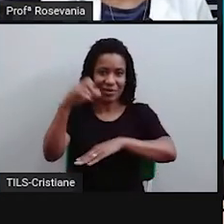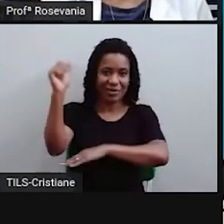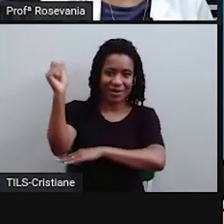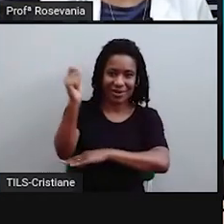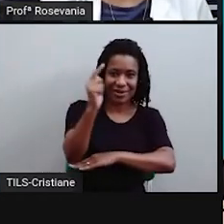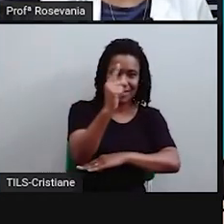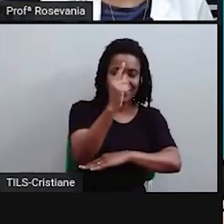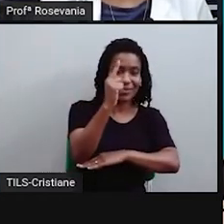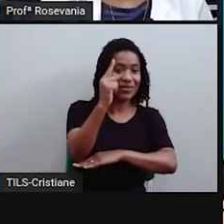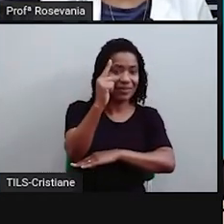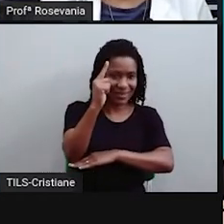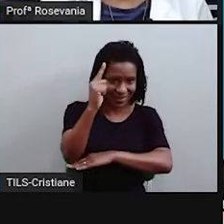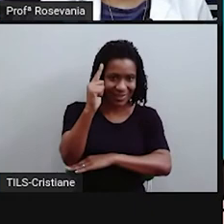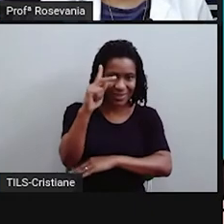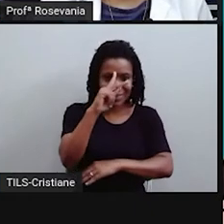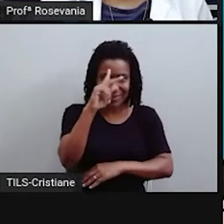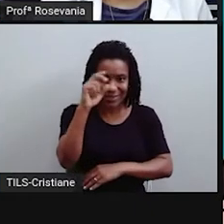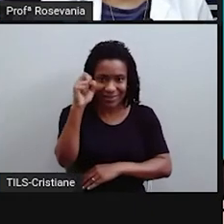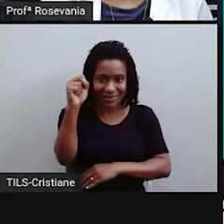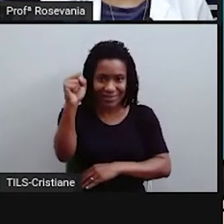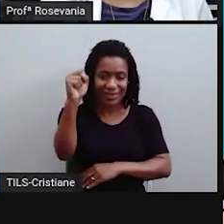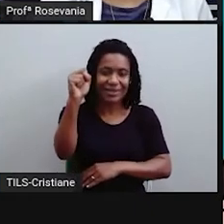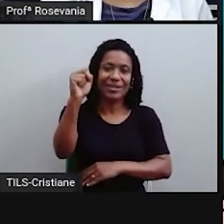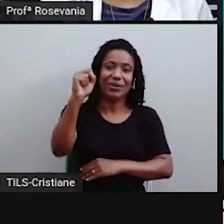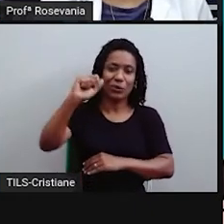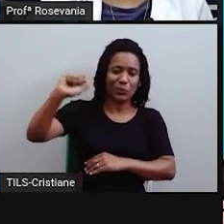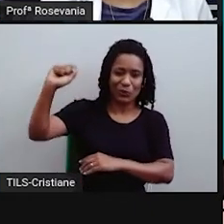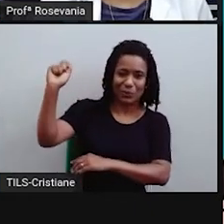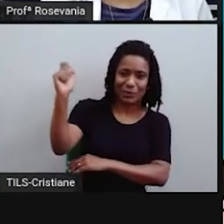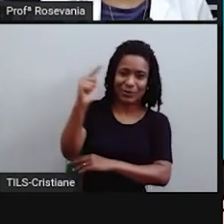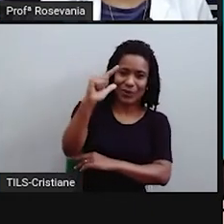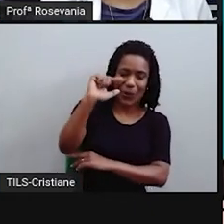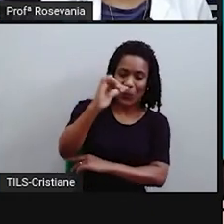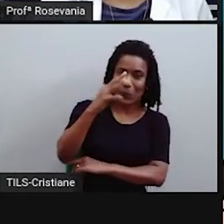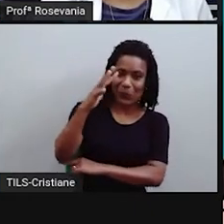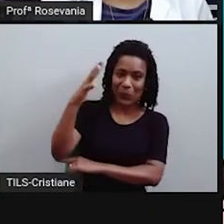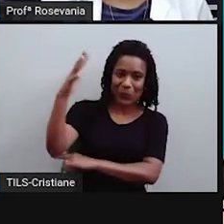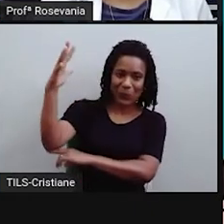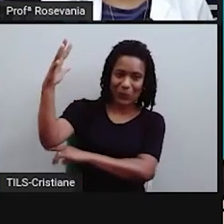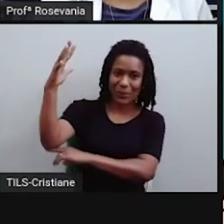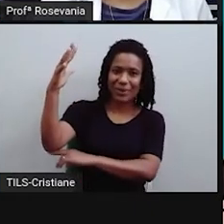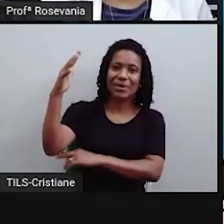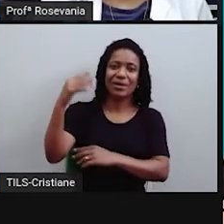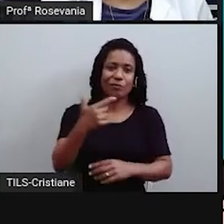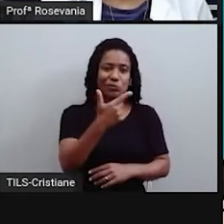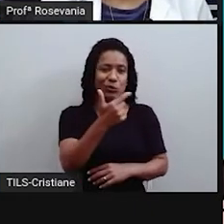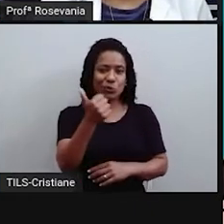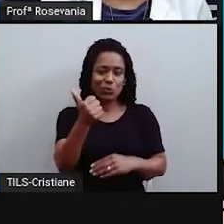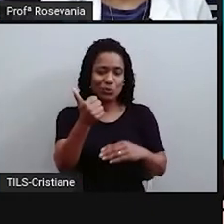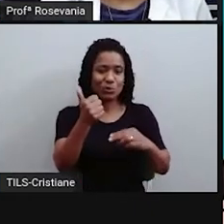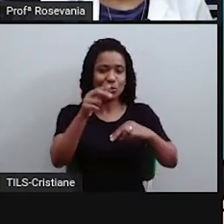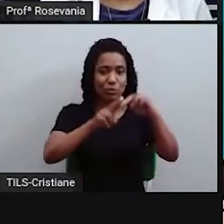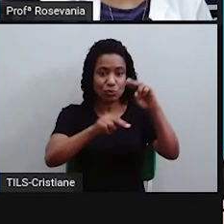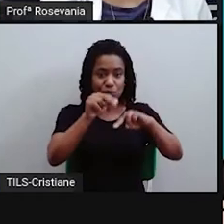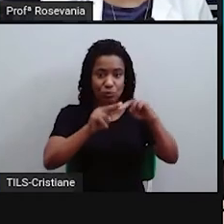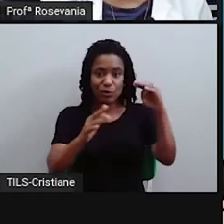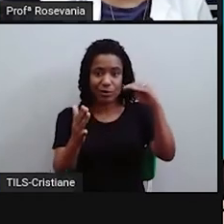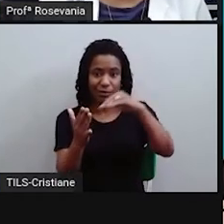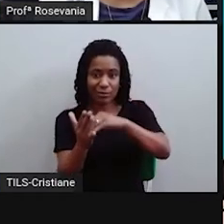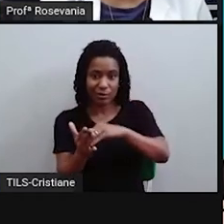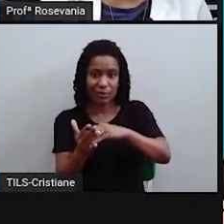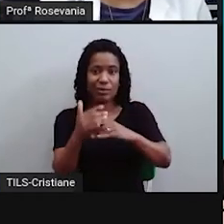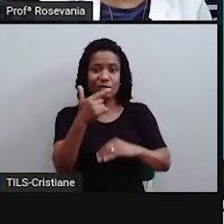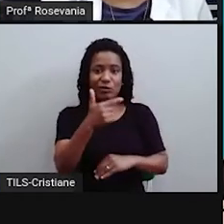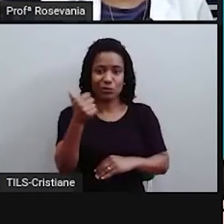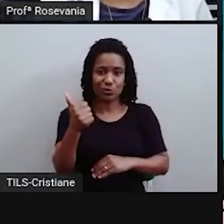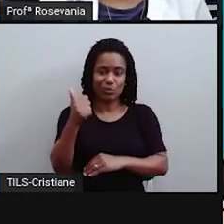do equinócio mesmo. Aqui os períodos dos solstícios, né, tanto 21 de junho quanto 21 de dezembro, período de inclinação